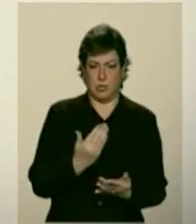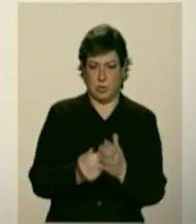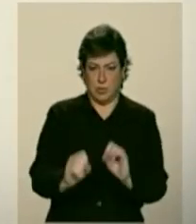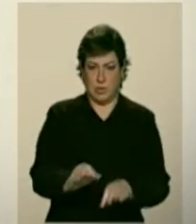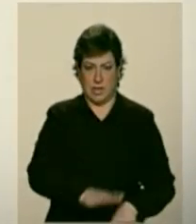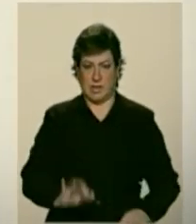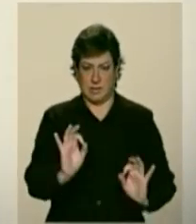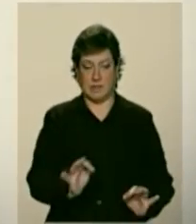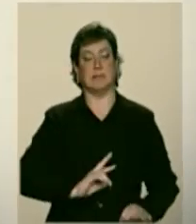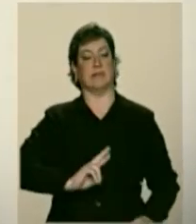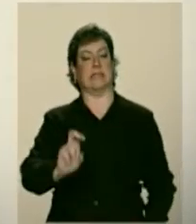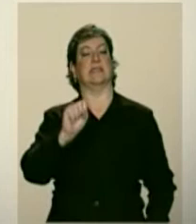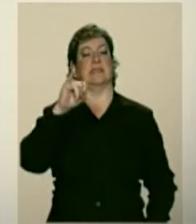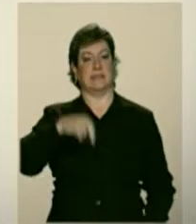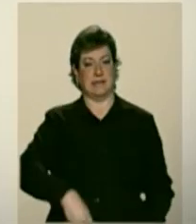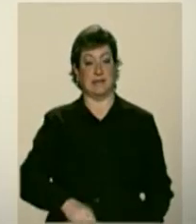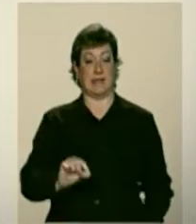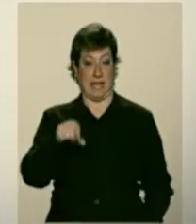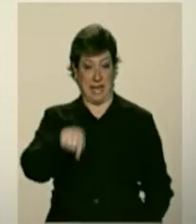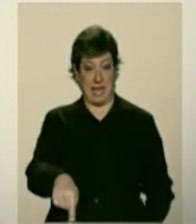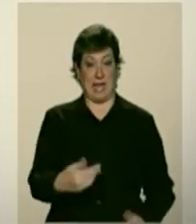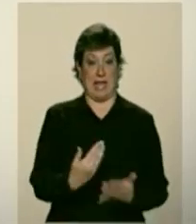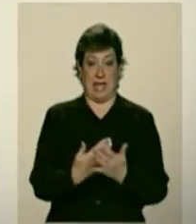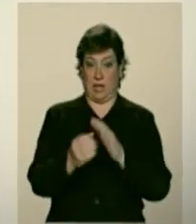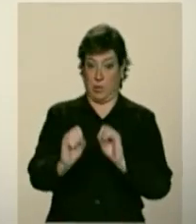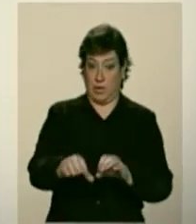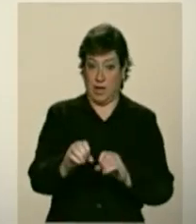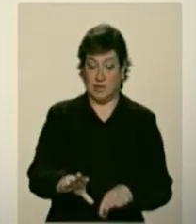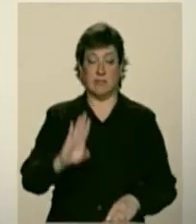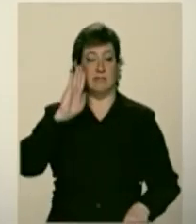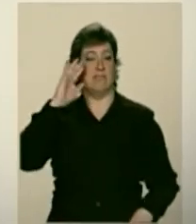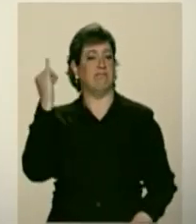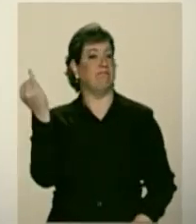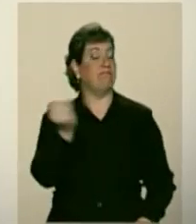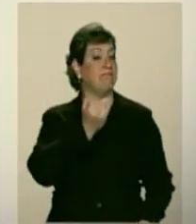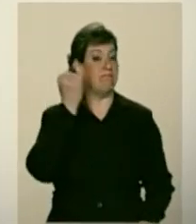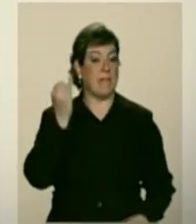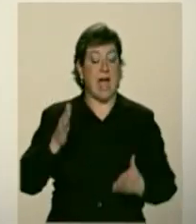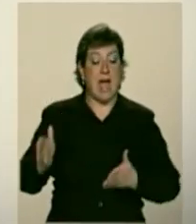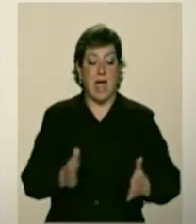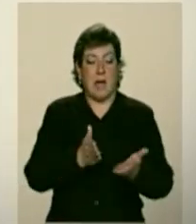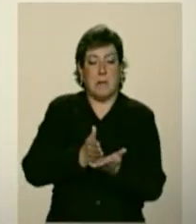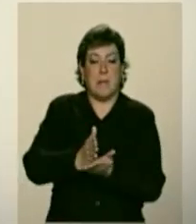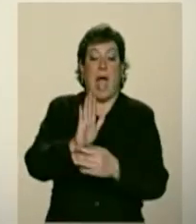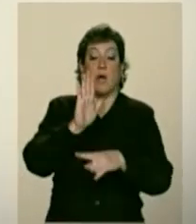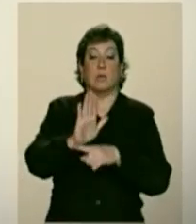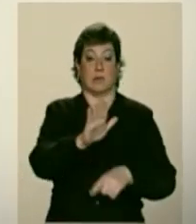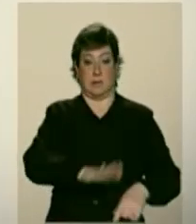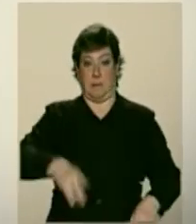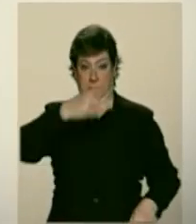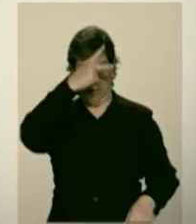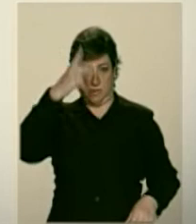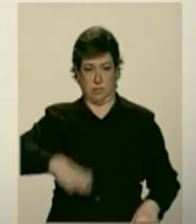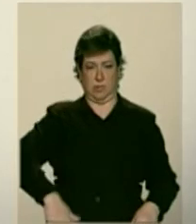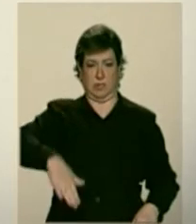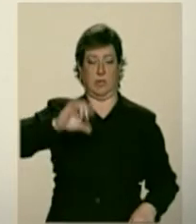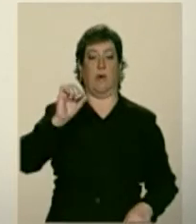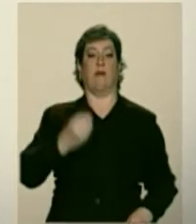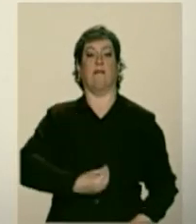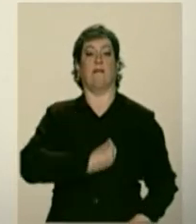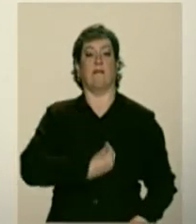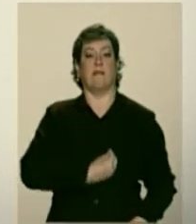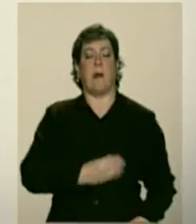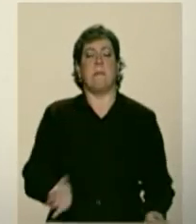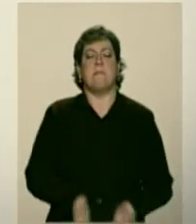sim, Luciano. A educação é o grande caminho para tirar as pessoas definitivamente da pobreza. Por